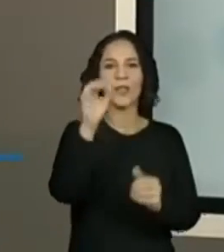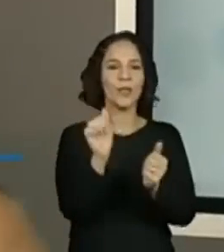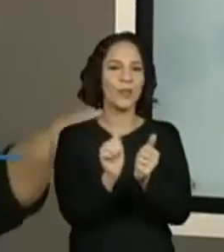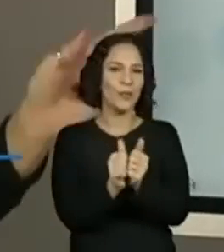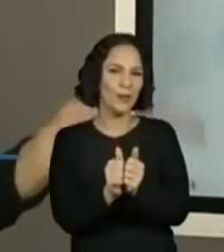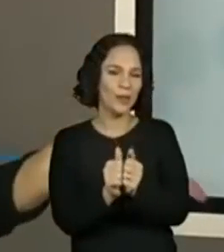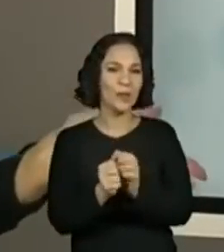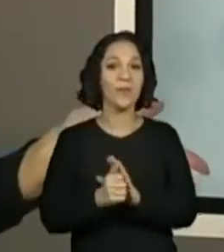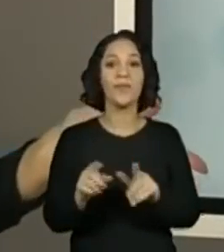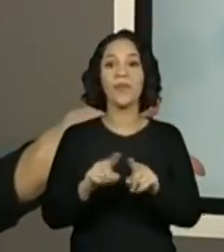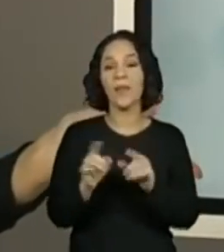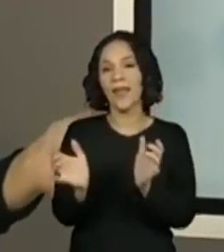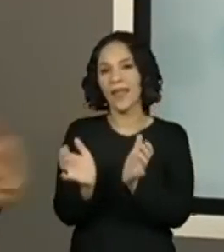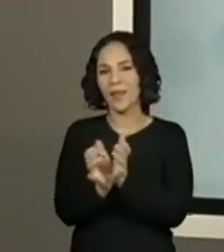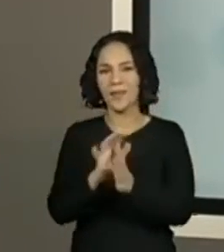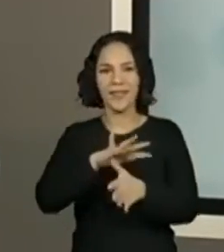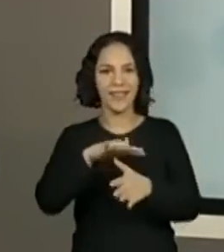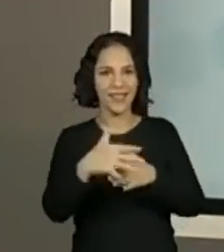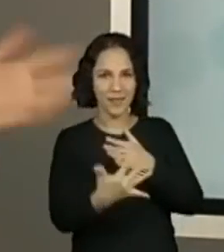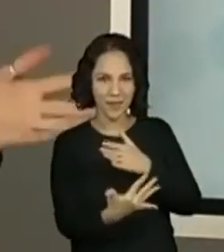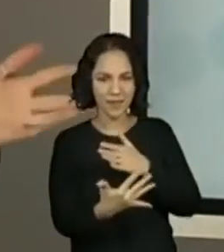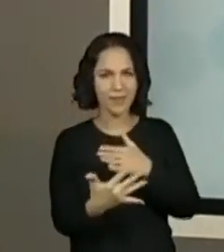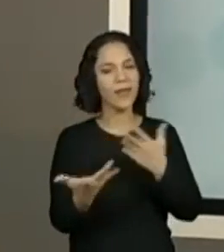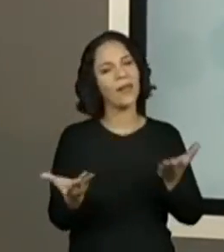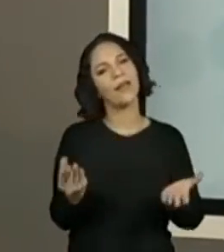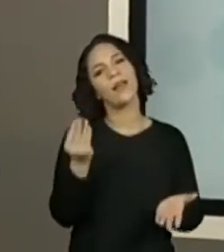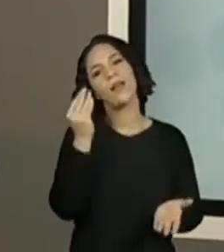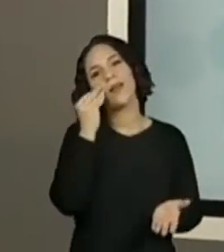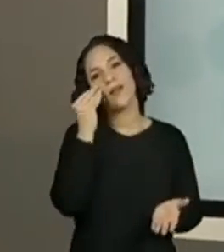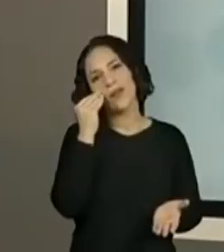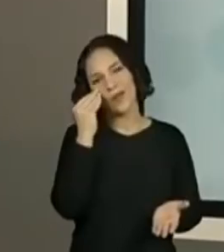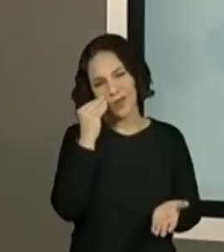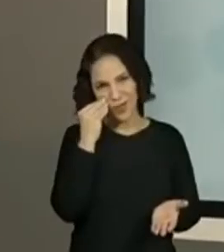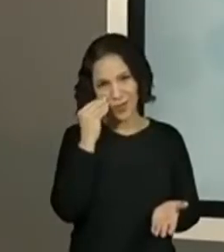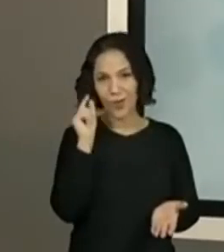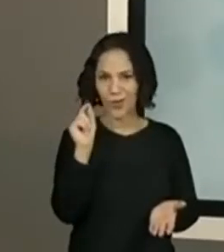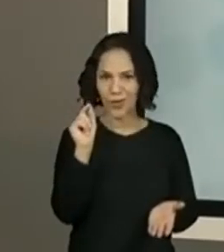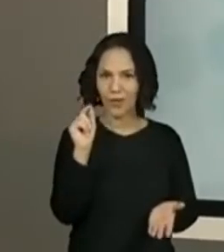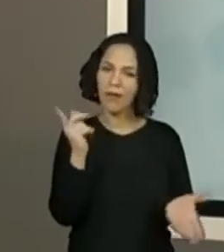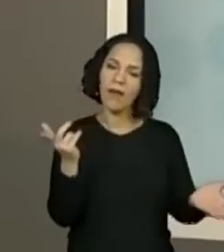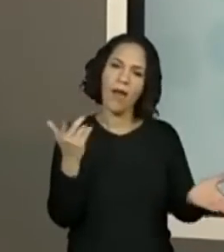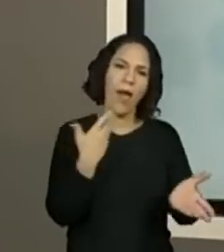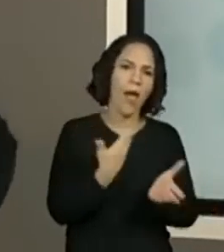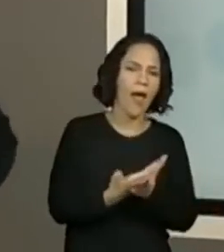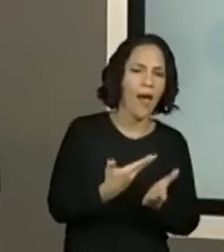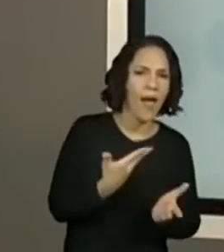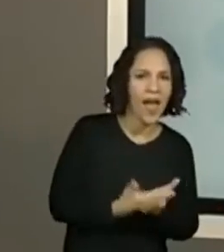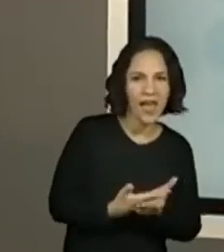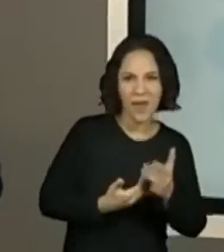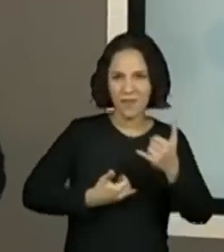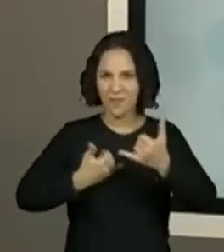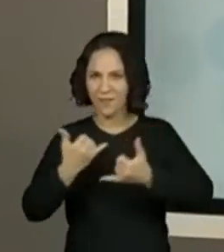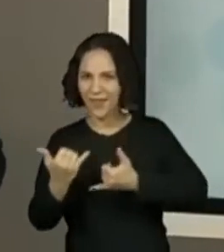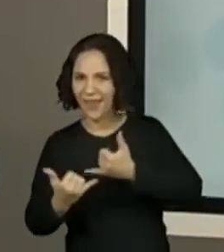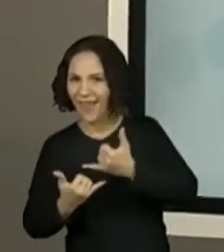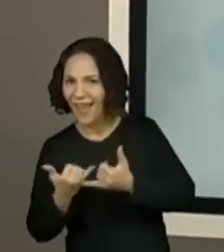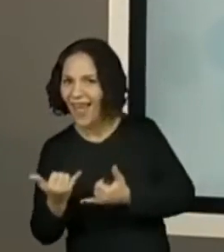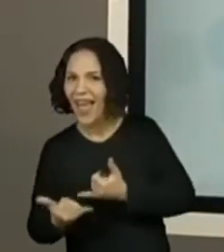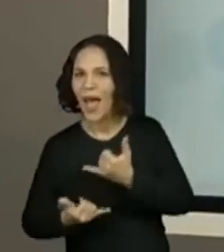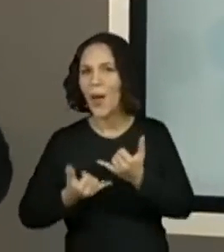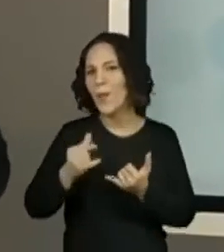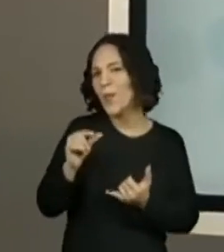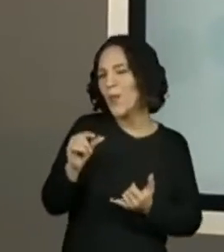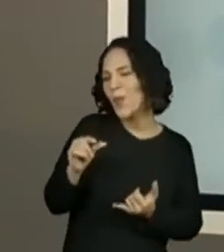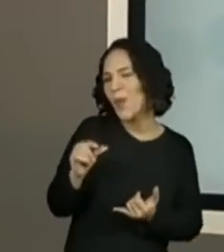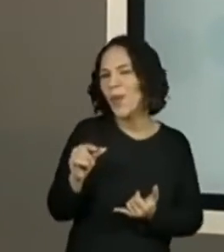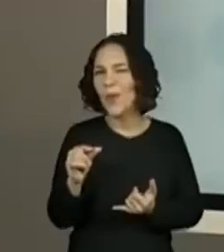gente. Pessoal lá de Libras. E é claro que se a gente pensou numa aula para brincar, né, um pouquinho